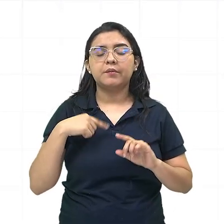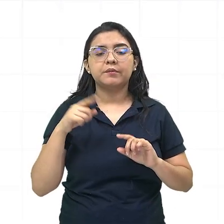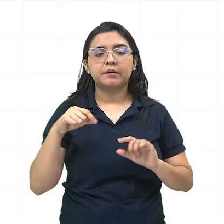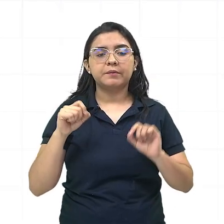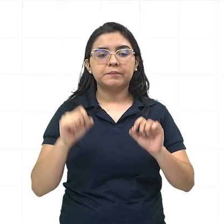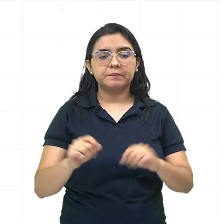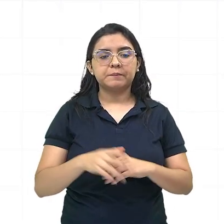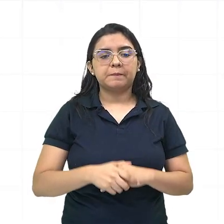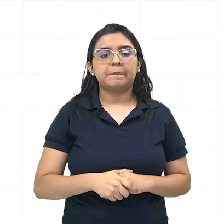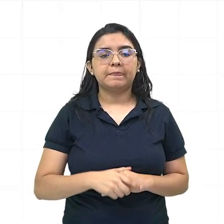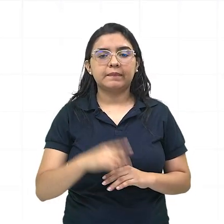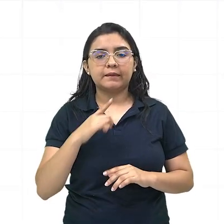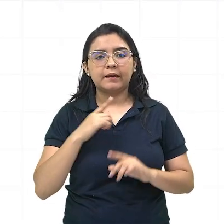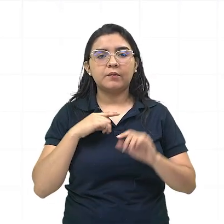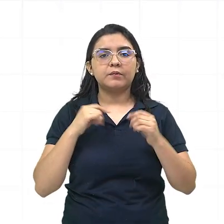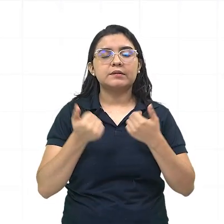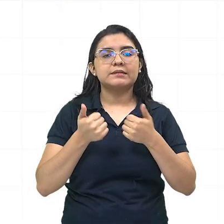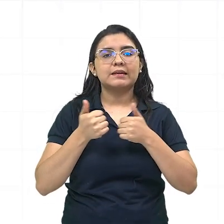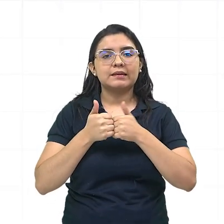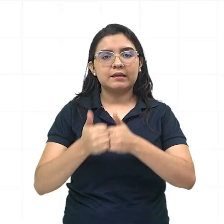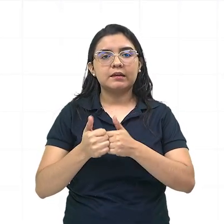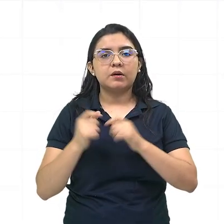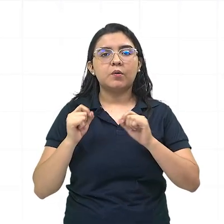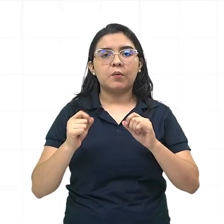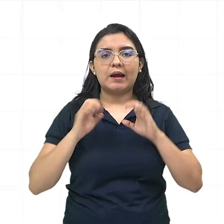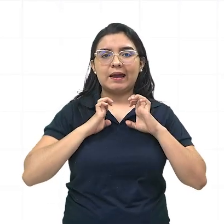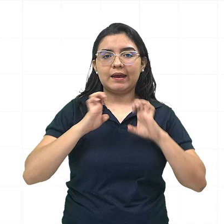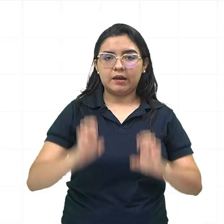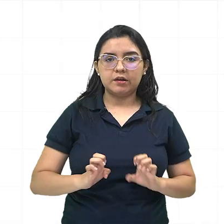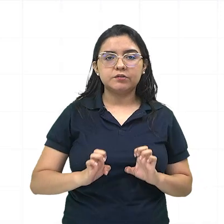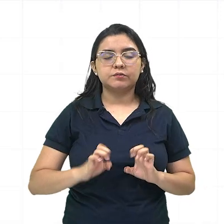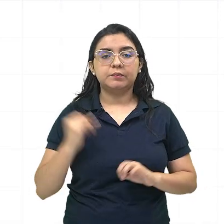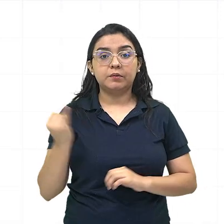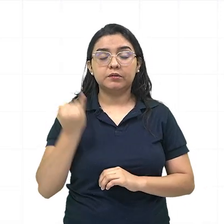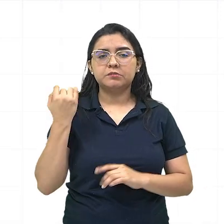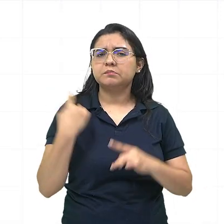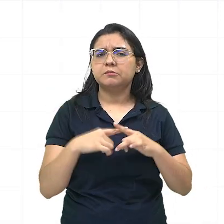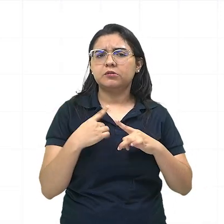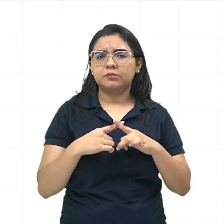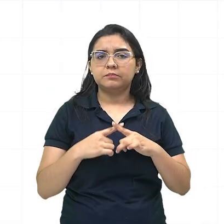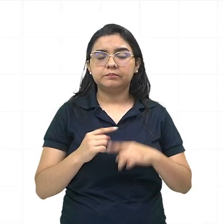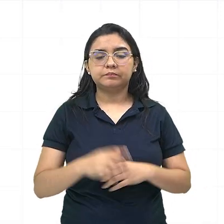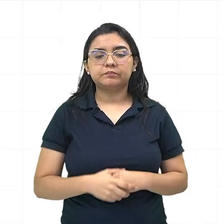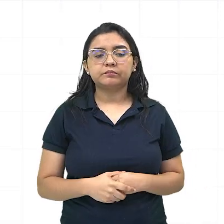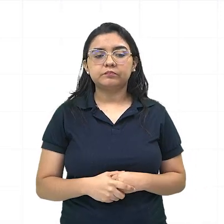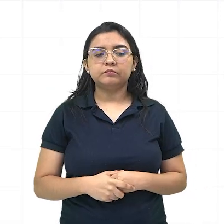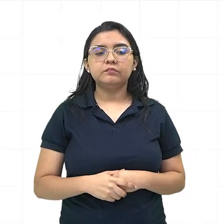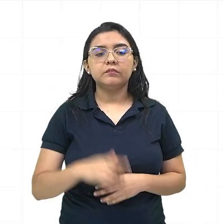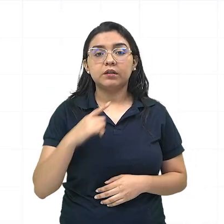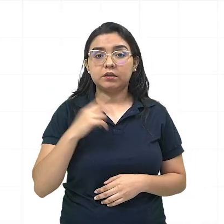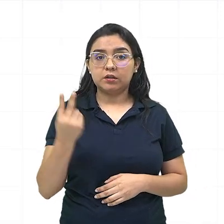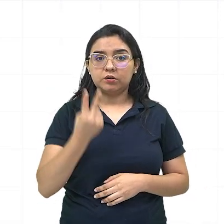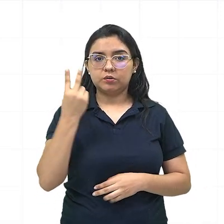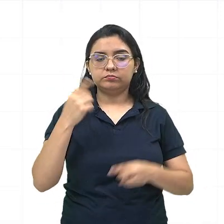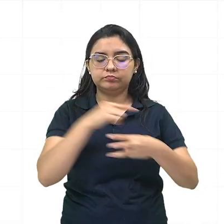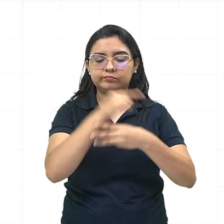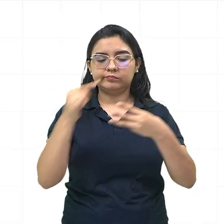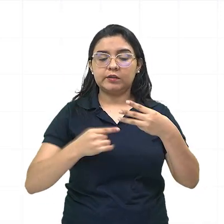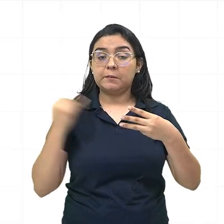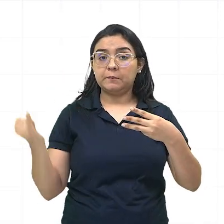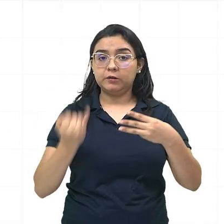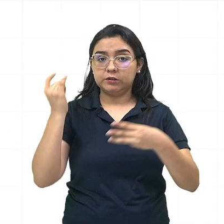ético poderoso. Por que é um guia ético poderoso? Porque tem três coisinhas